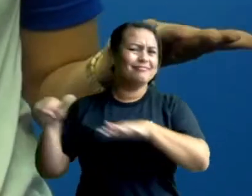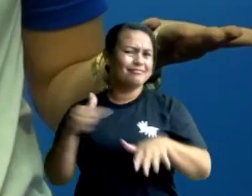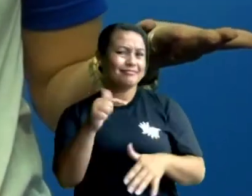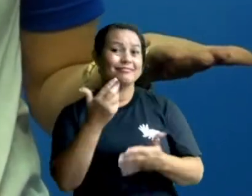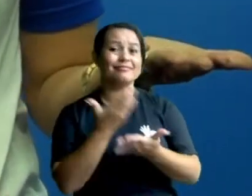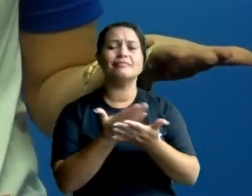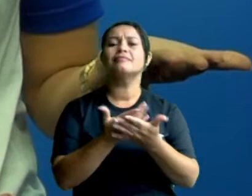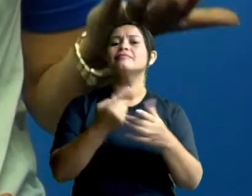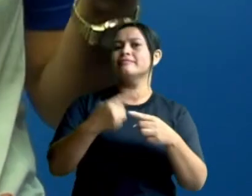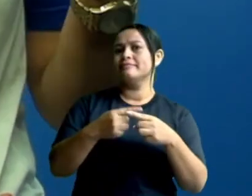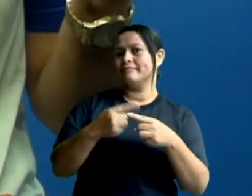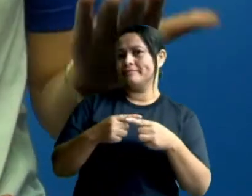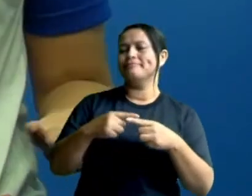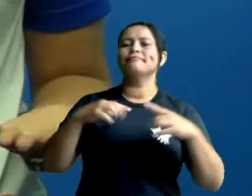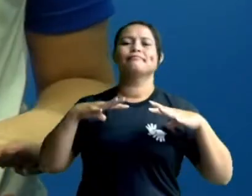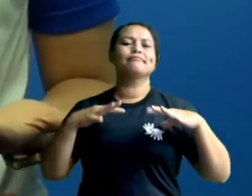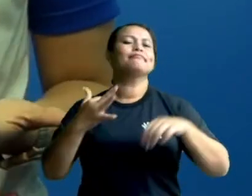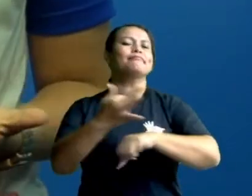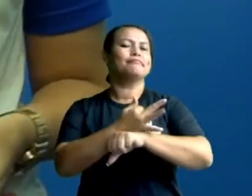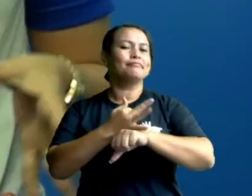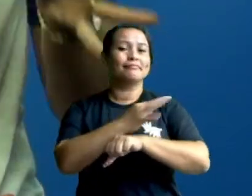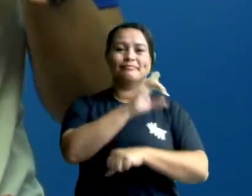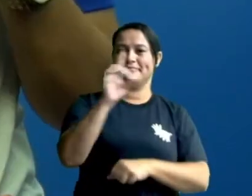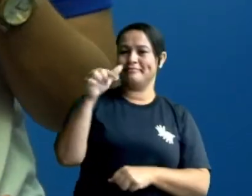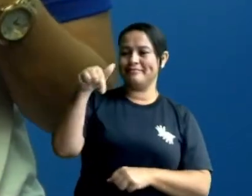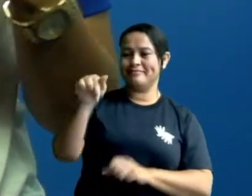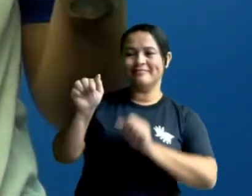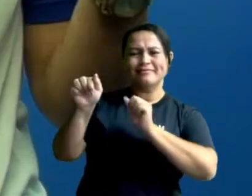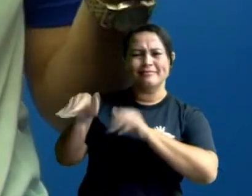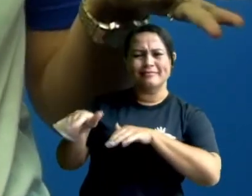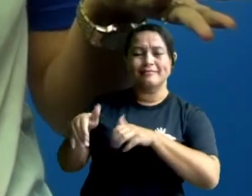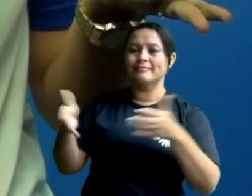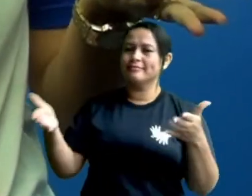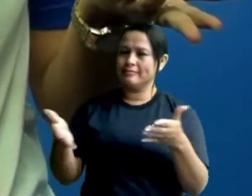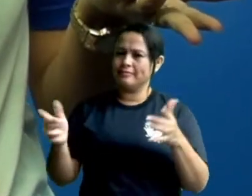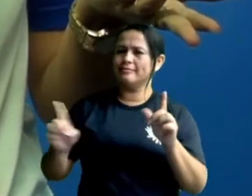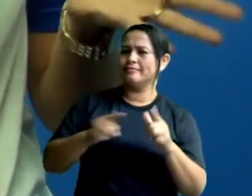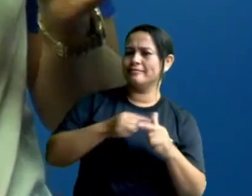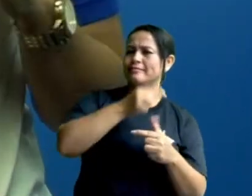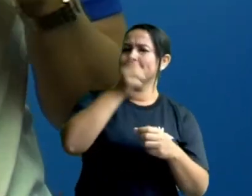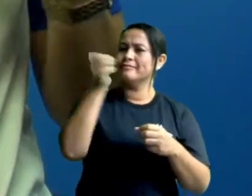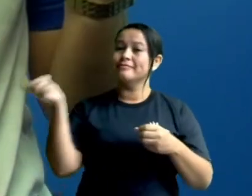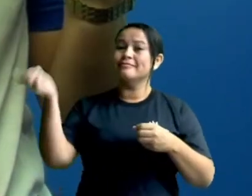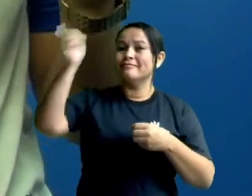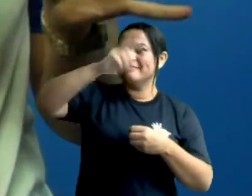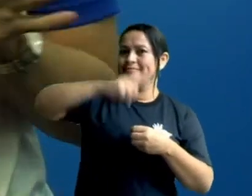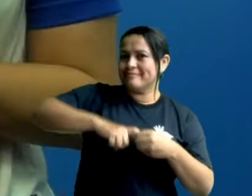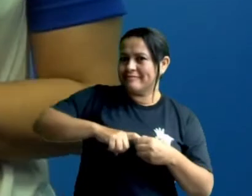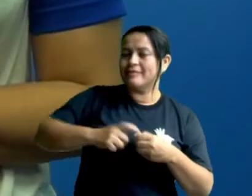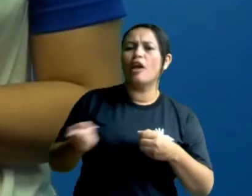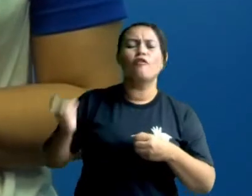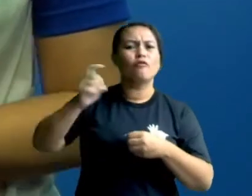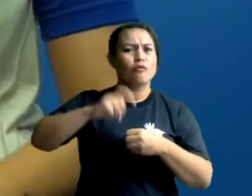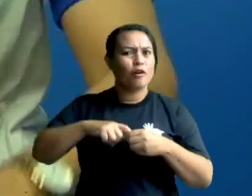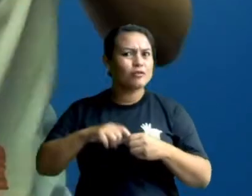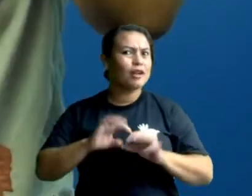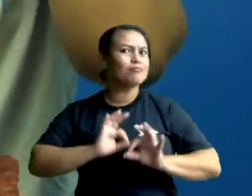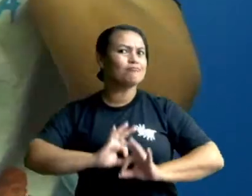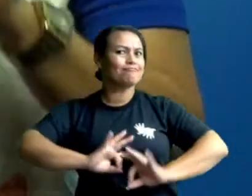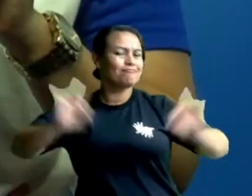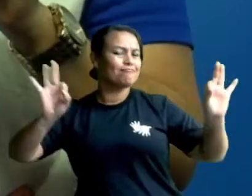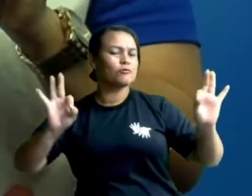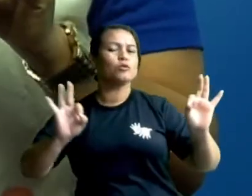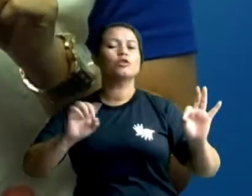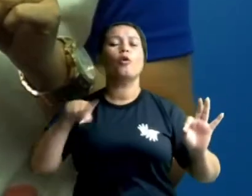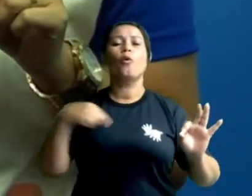porque foi feriado, né? Dia 7 de setembro, mas hoje nós voltamos, né? E voltamos com tudo. Então,